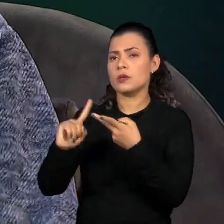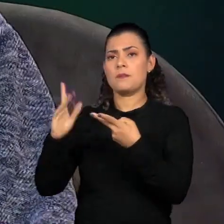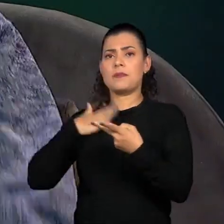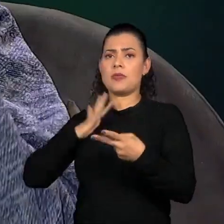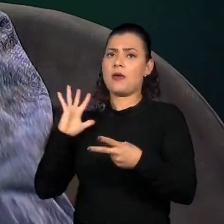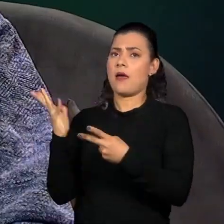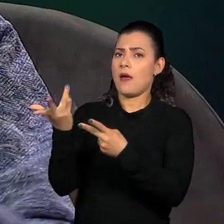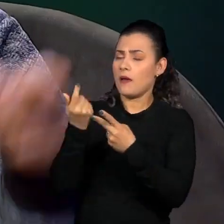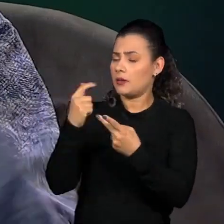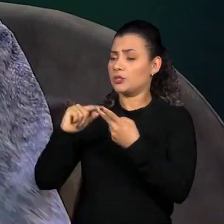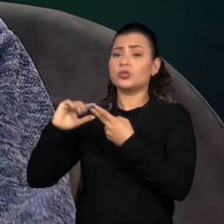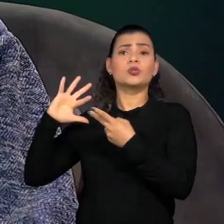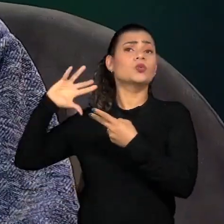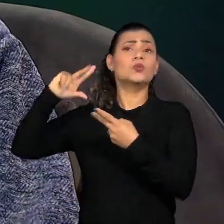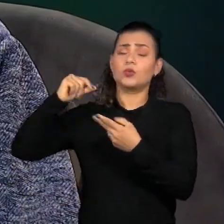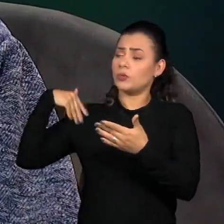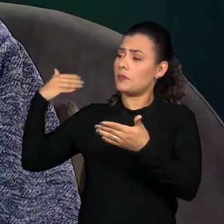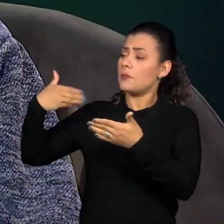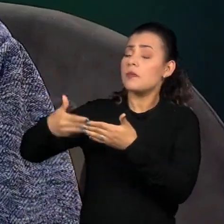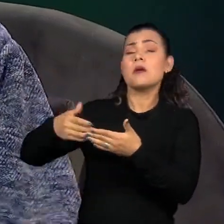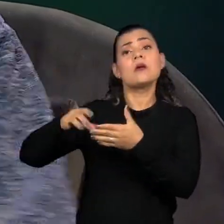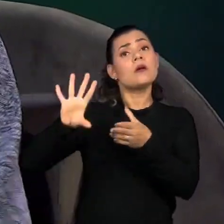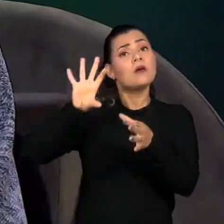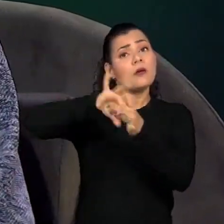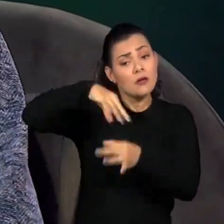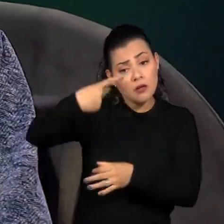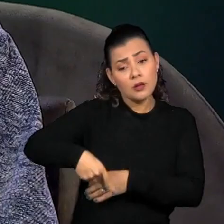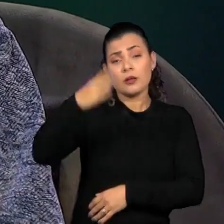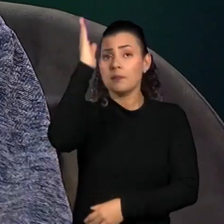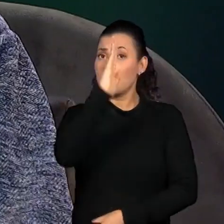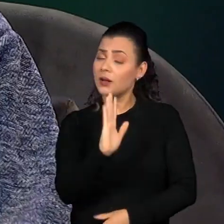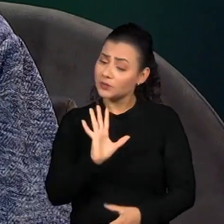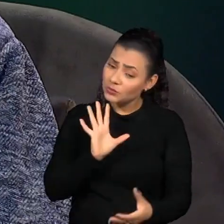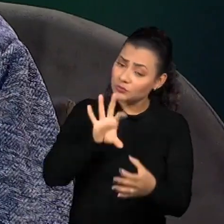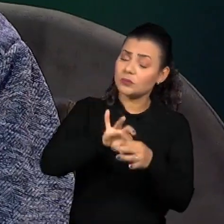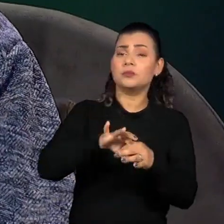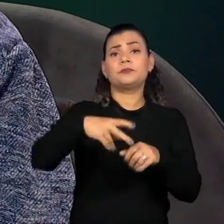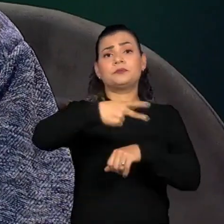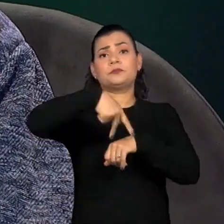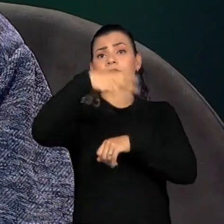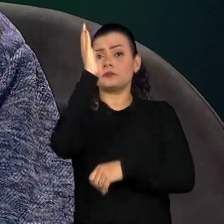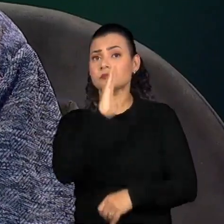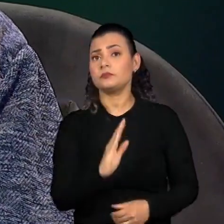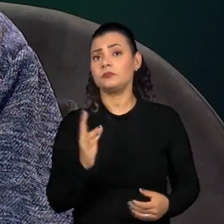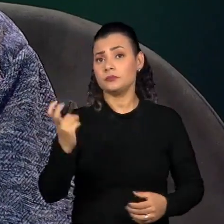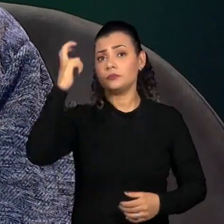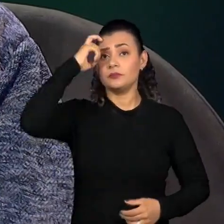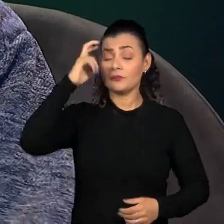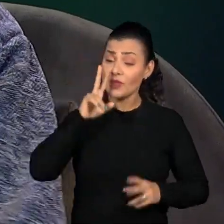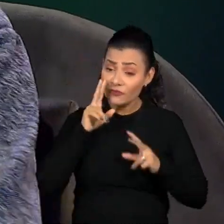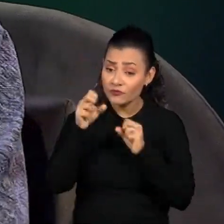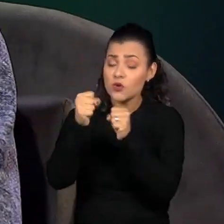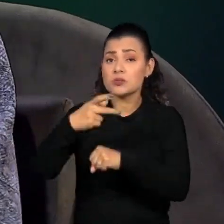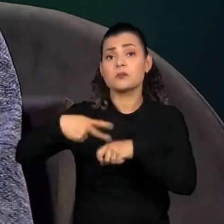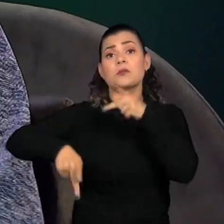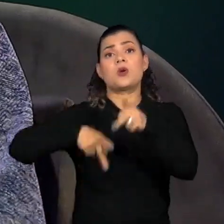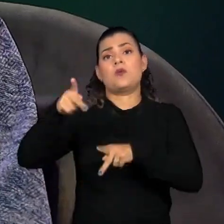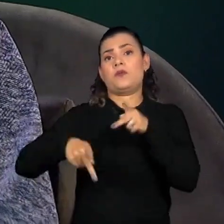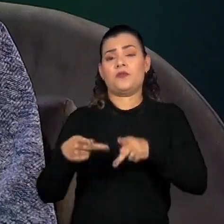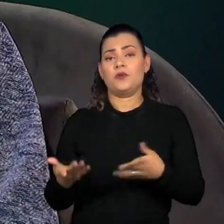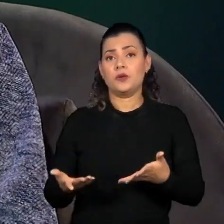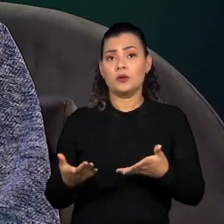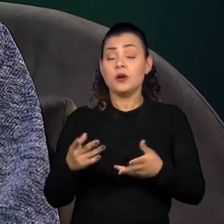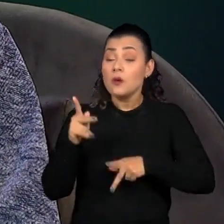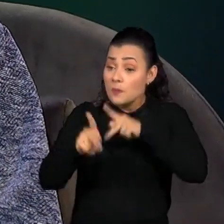a coisa está aí e está dentro da cultura nacional. É o que nos une. A força de um povo, o que